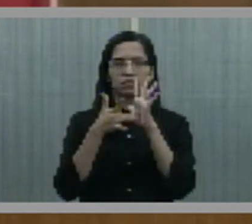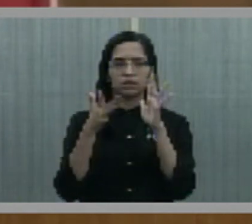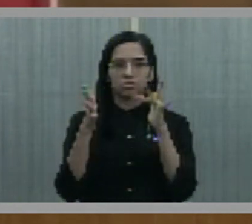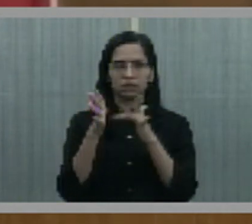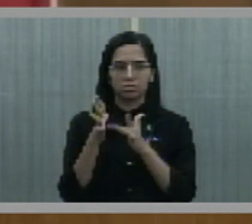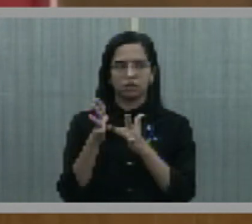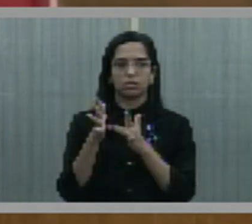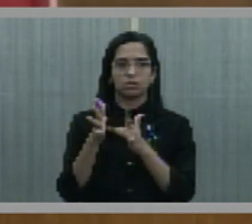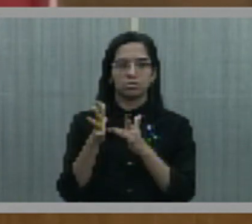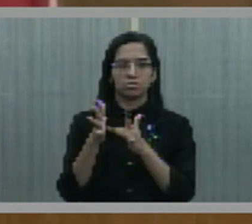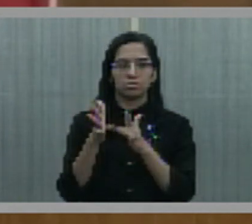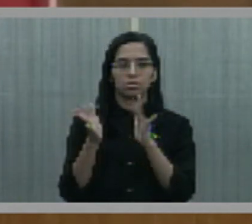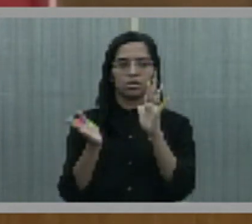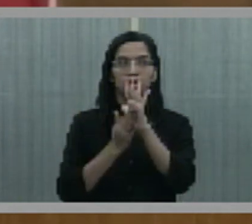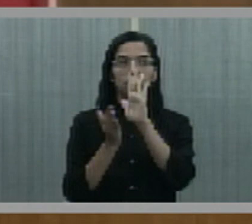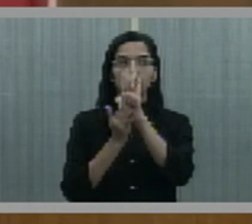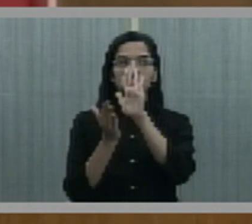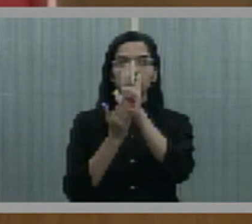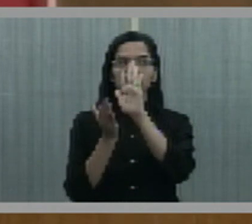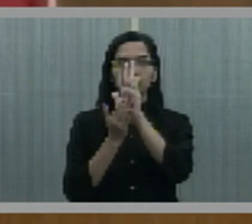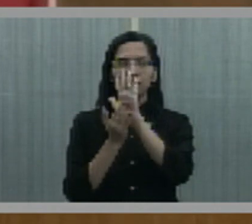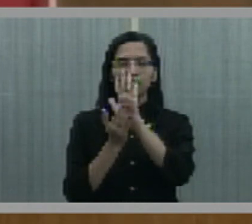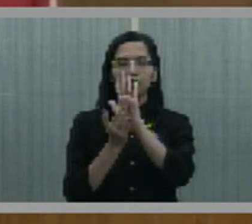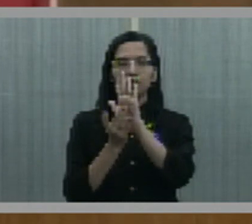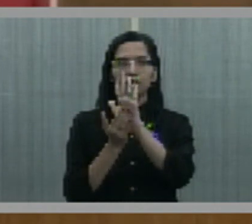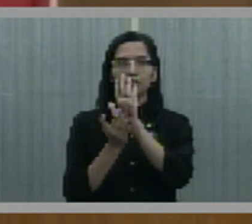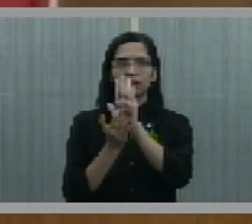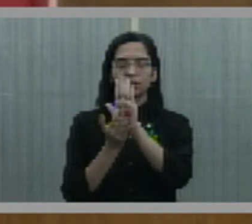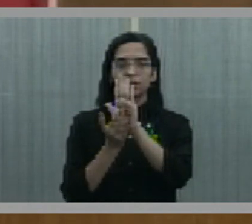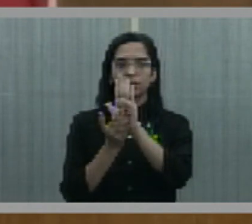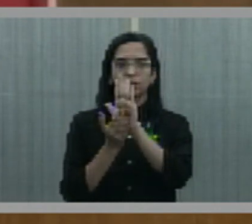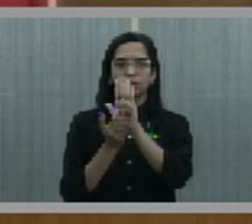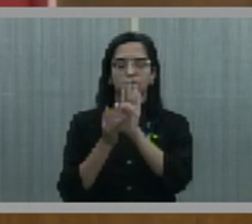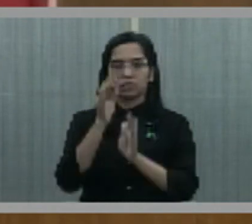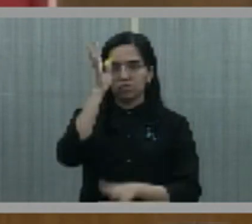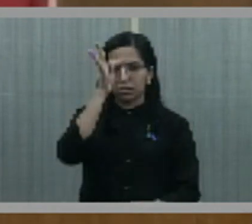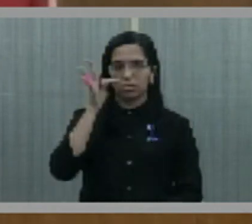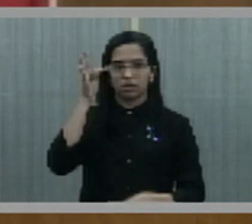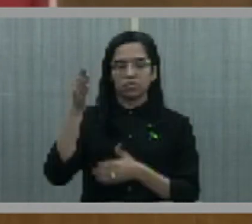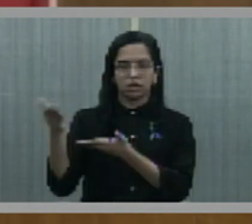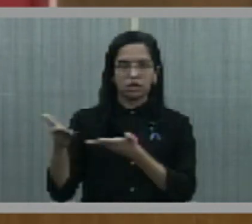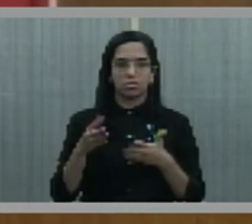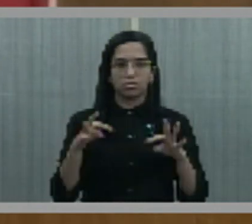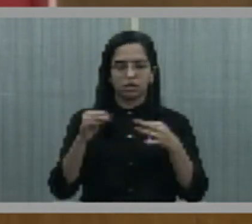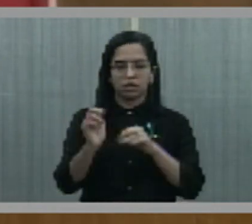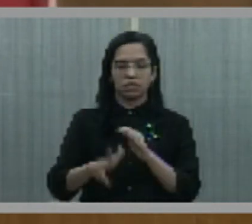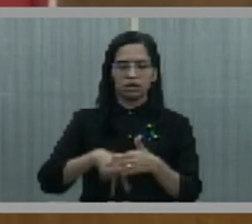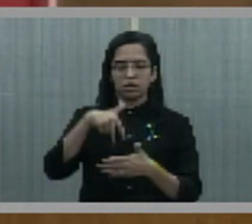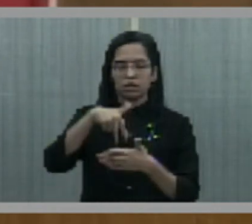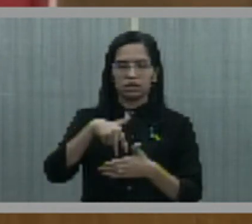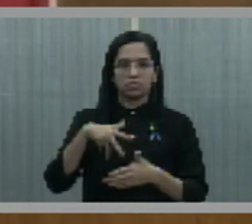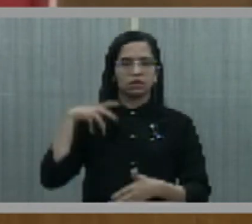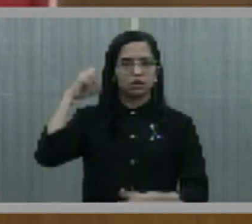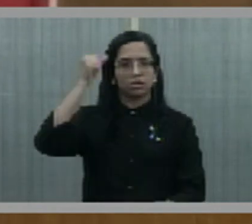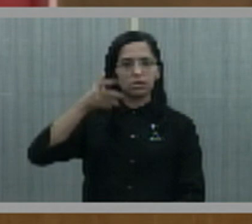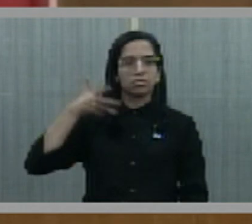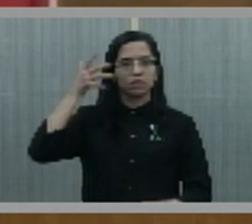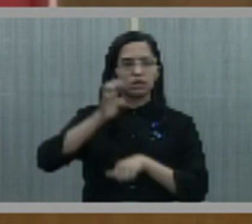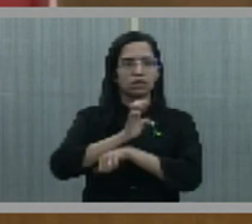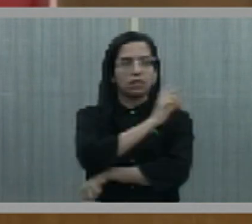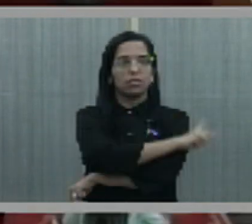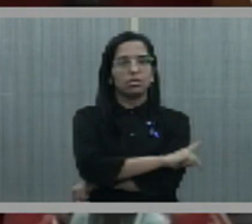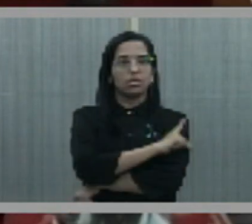proposta pela senhora deputada Tereza Brito. Convido a todos para, em posição de respeito, ouvirmos o hino do Estado do